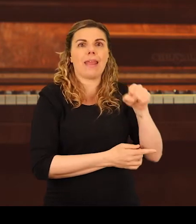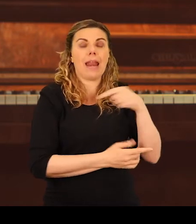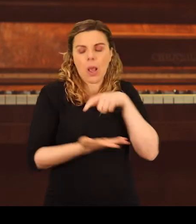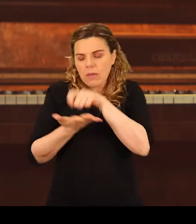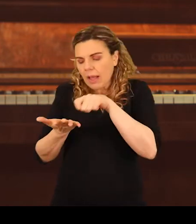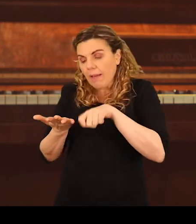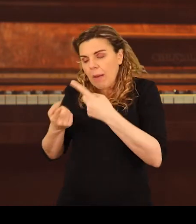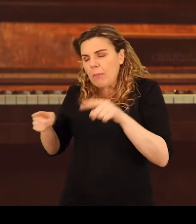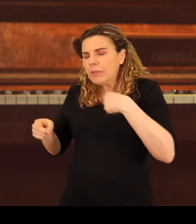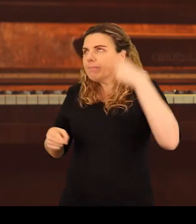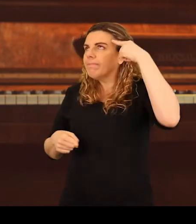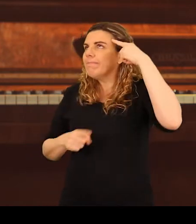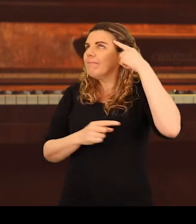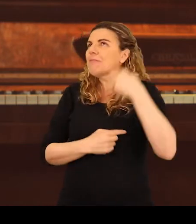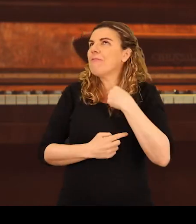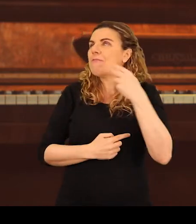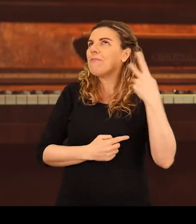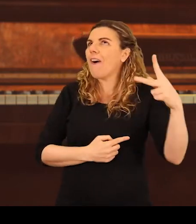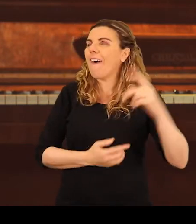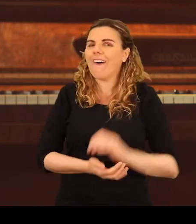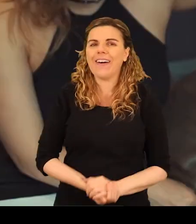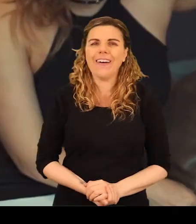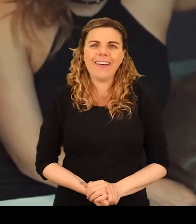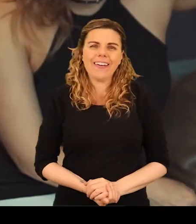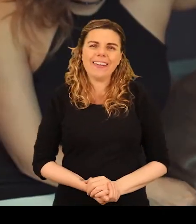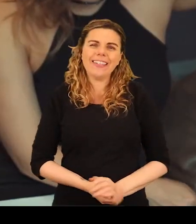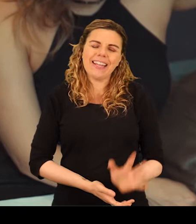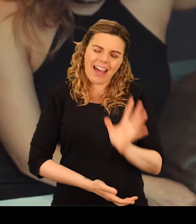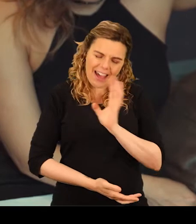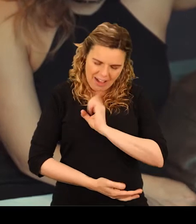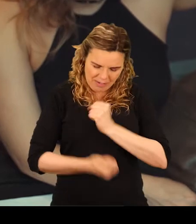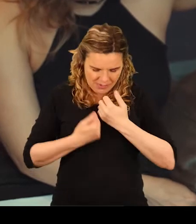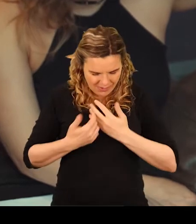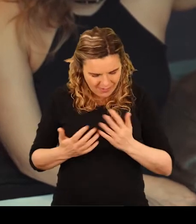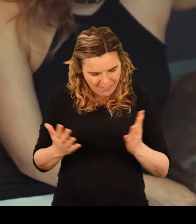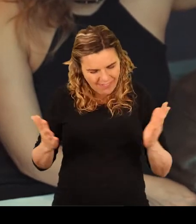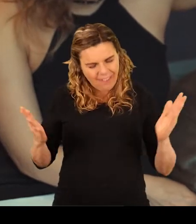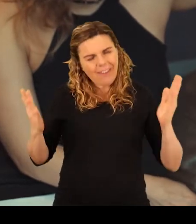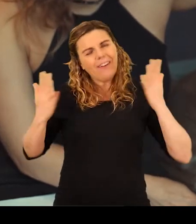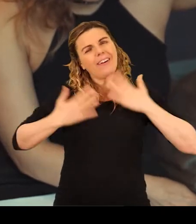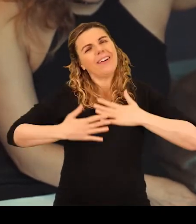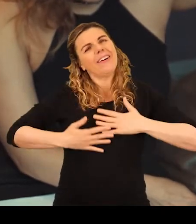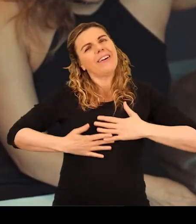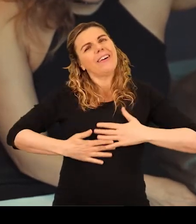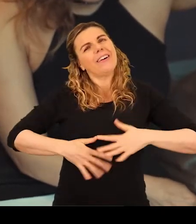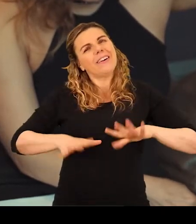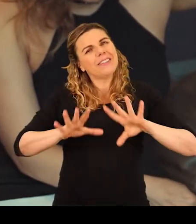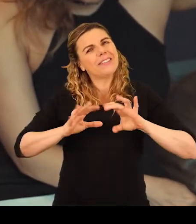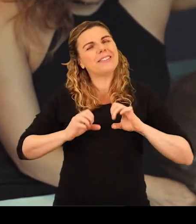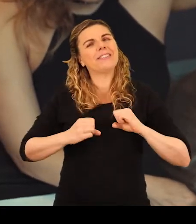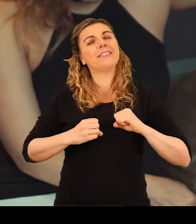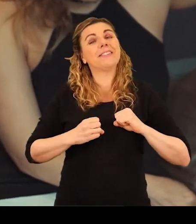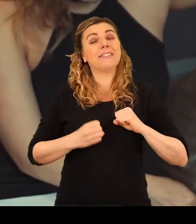eu comecei a escrever essa música, a voz dele soava pra mim aqui. Leva a ponta dos dedos até a orelha. Luísa e Jair estão sentados em um sofá